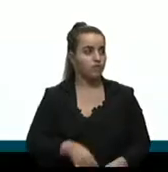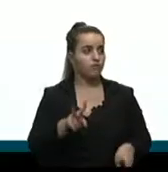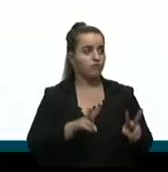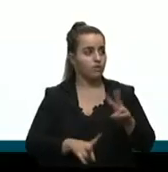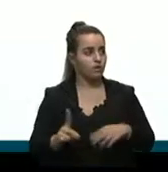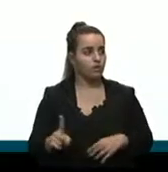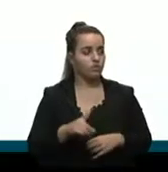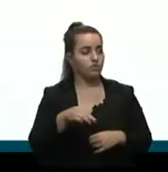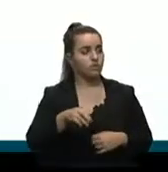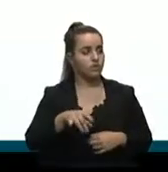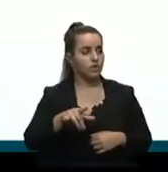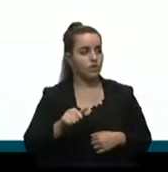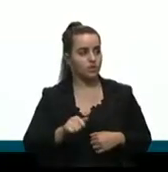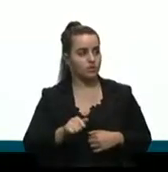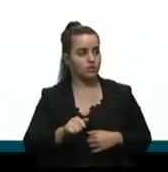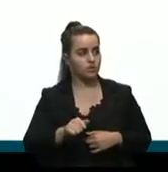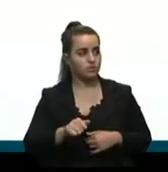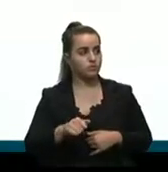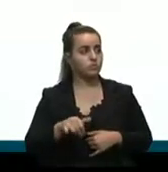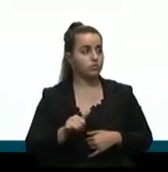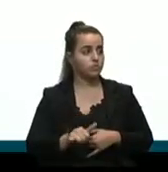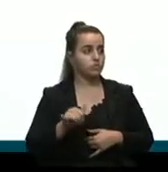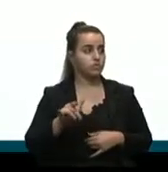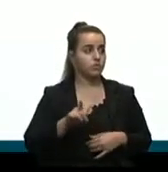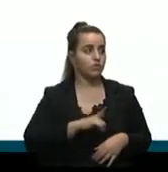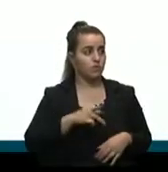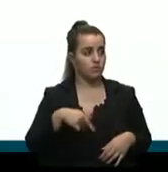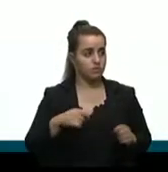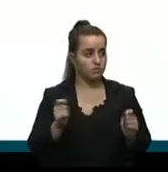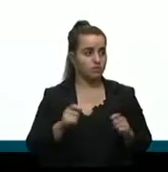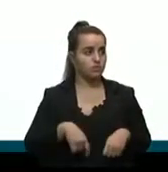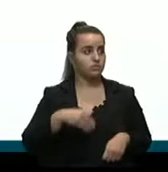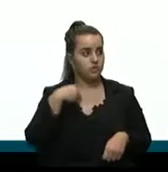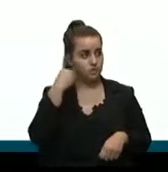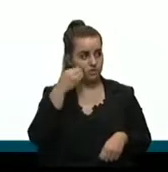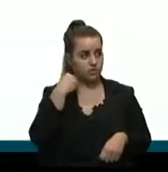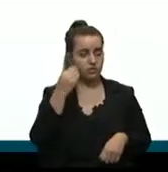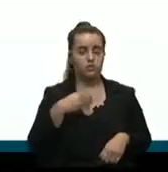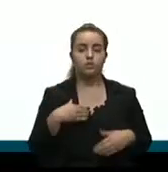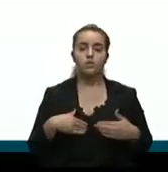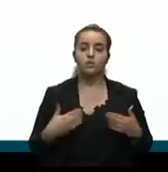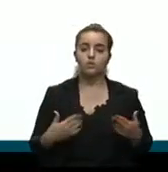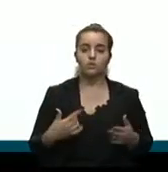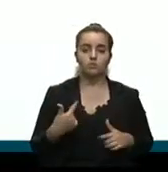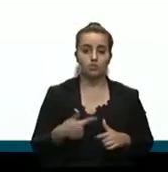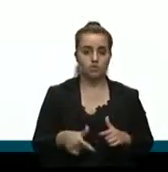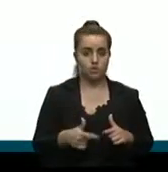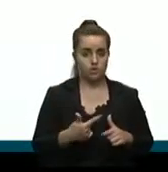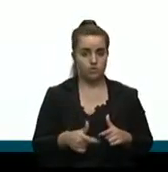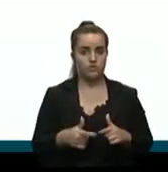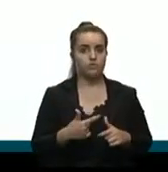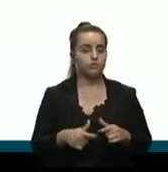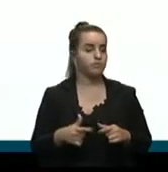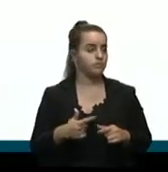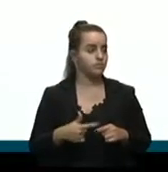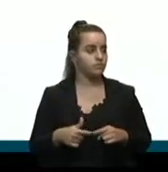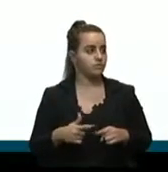Denotando a altura média por y, temos as seguintes hipóteses a serem testadas.